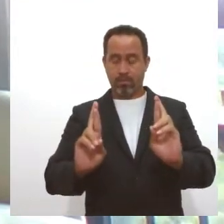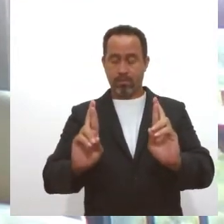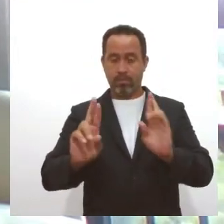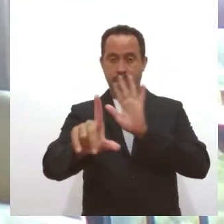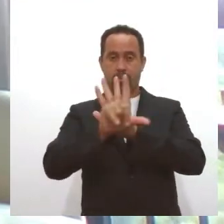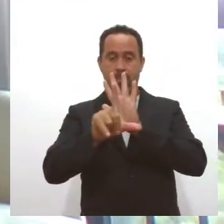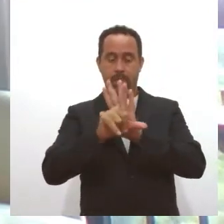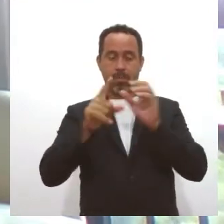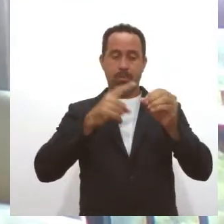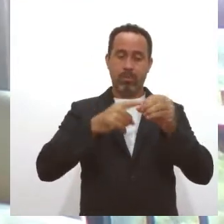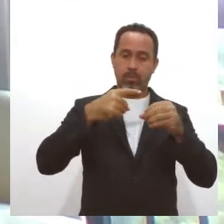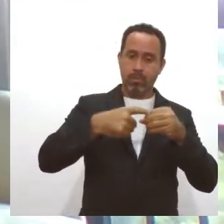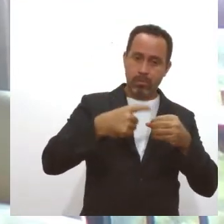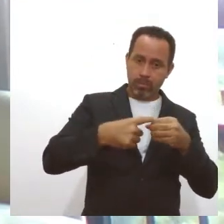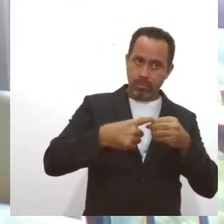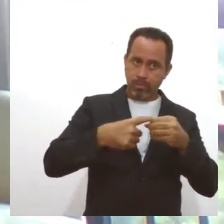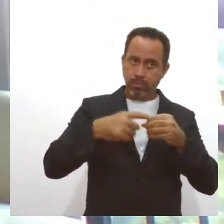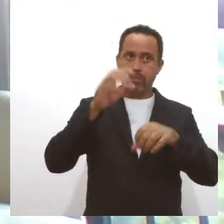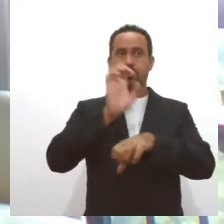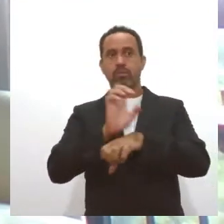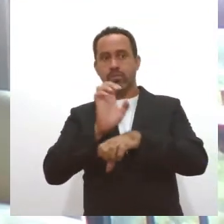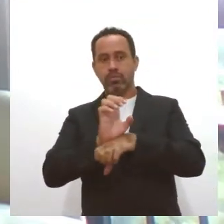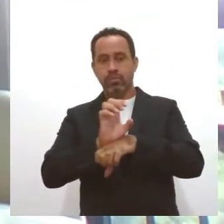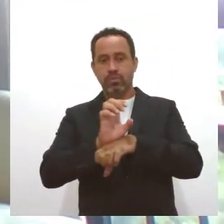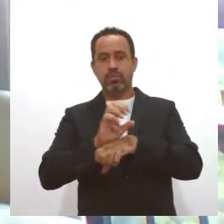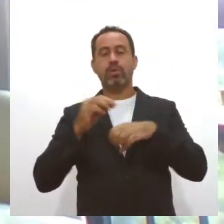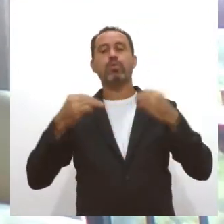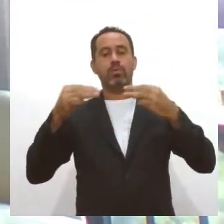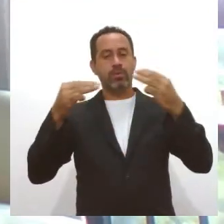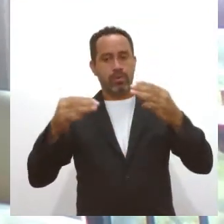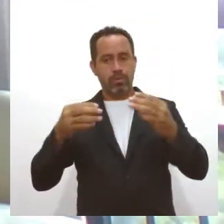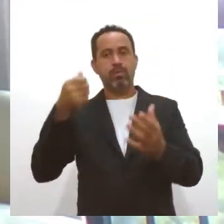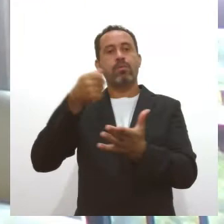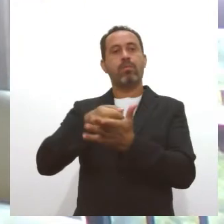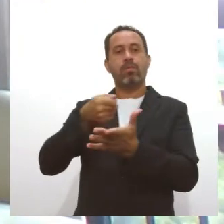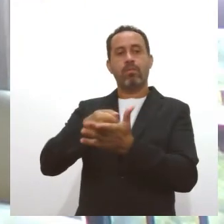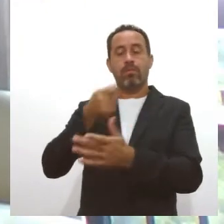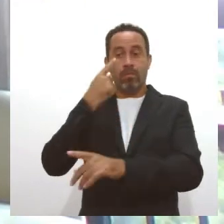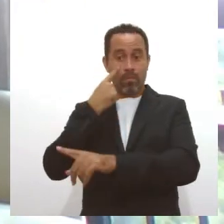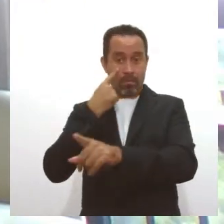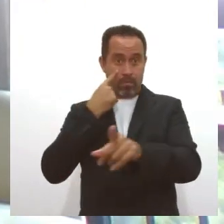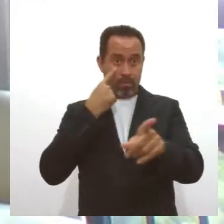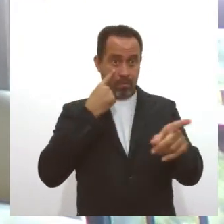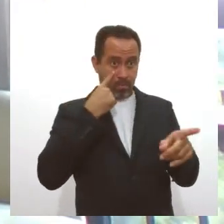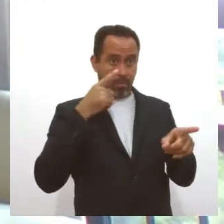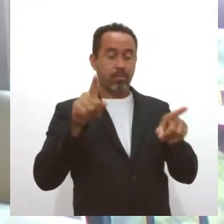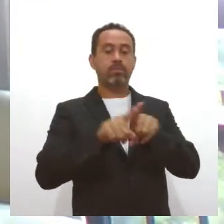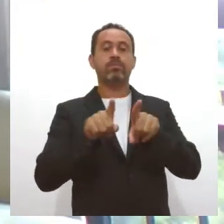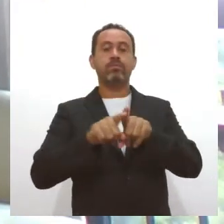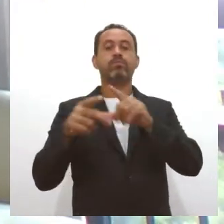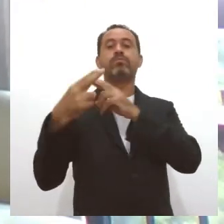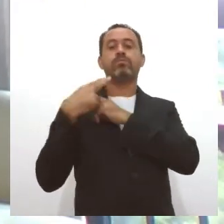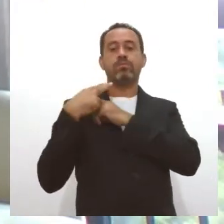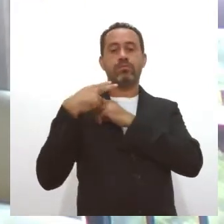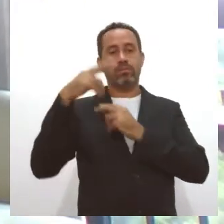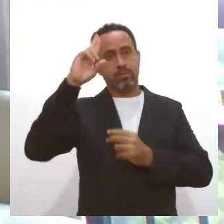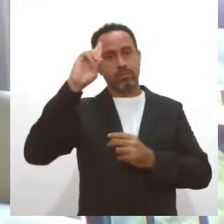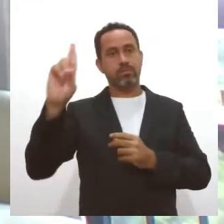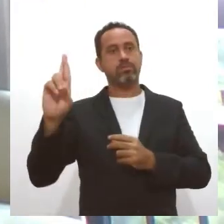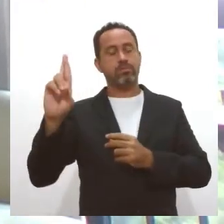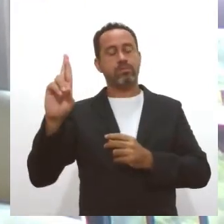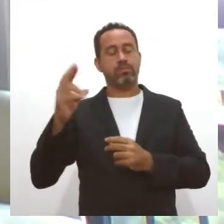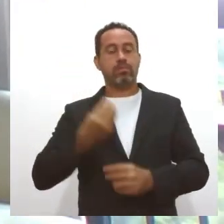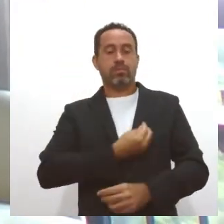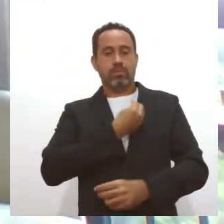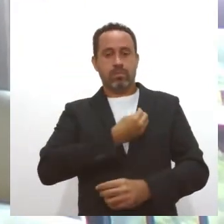município, o Ministério Público irá adotar as providências pertinentes nas promotorias respectivas, inclusive com responsabilização. Estamos vivendo no período